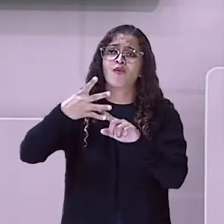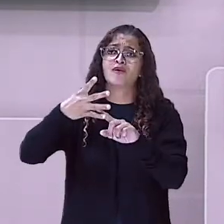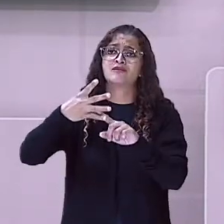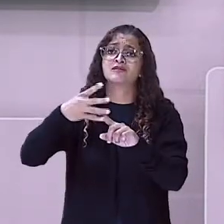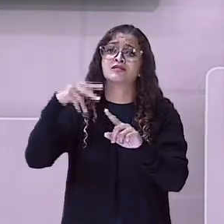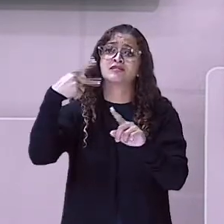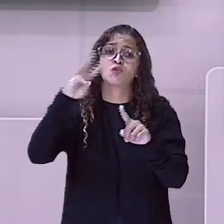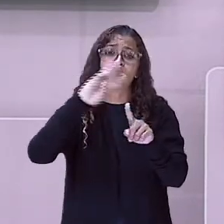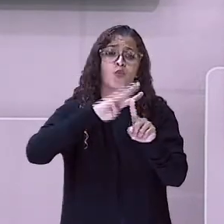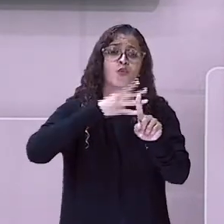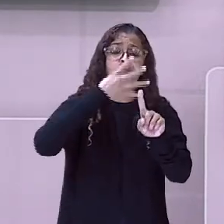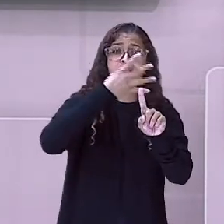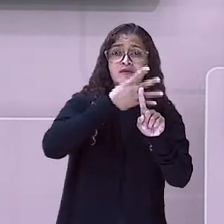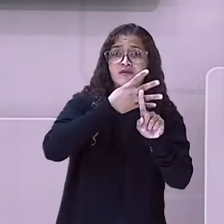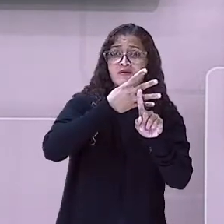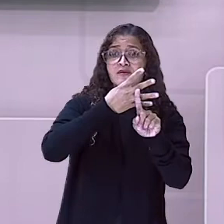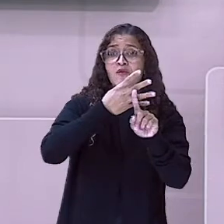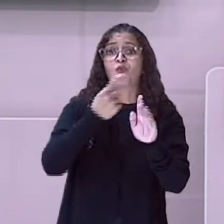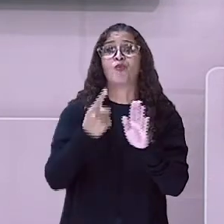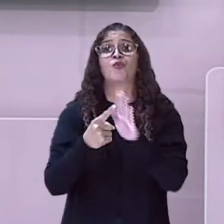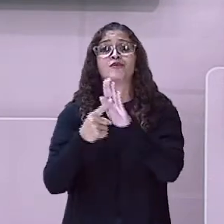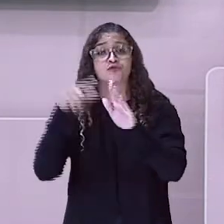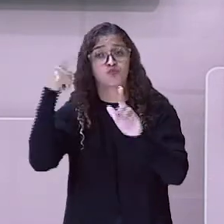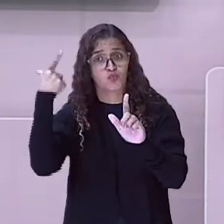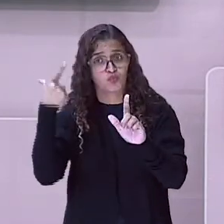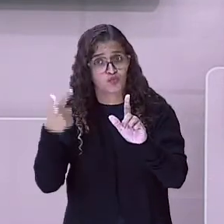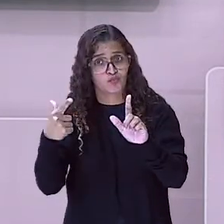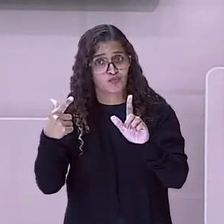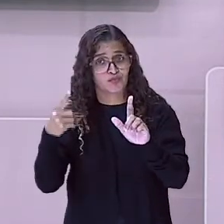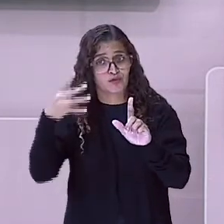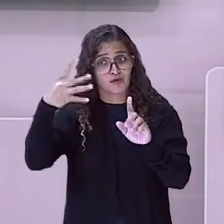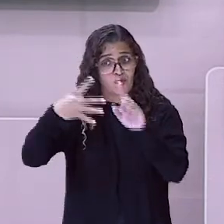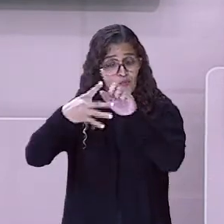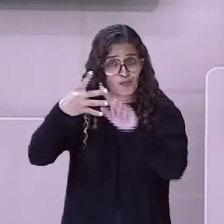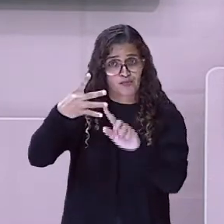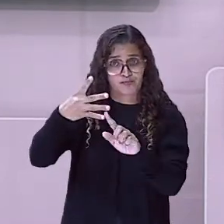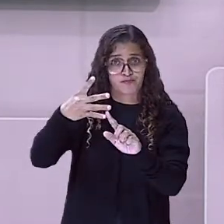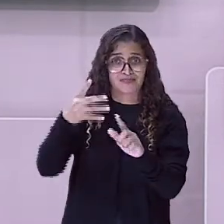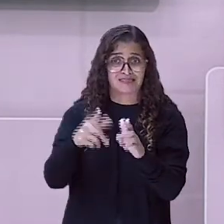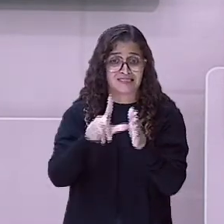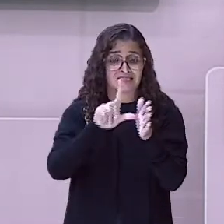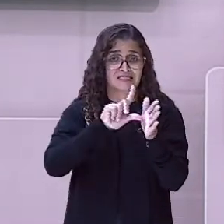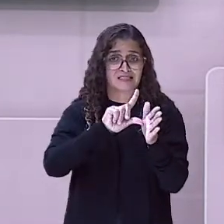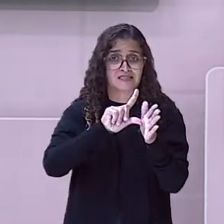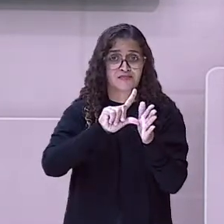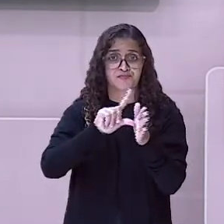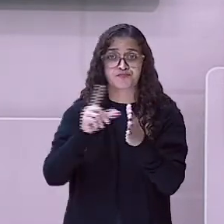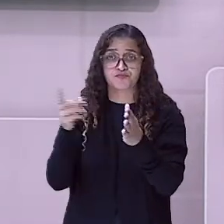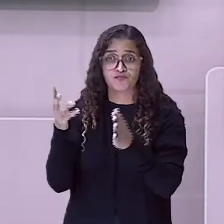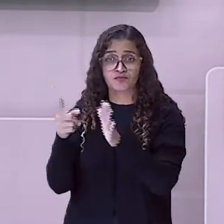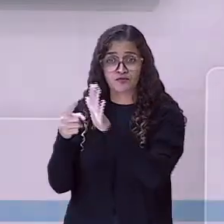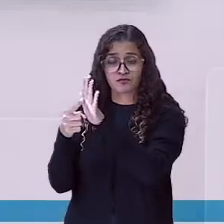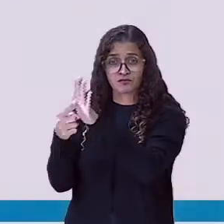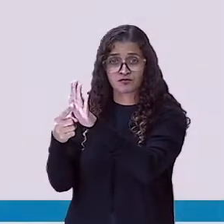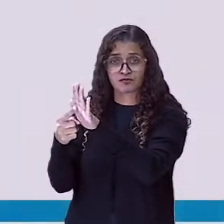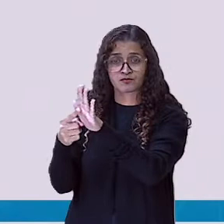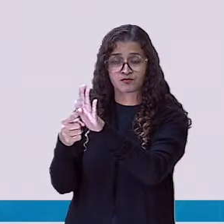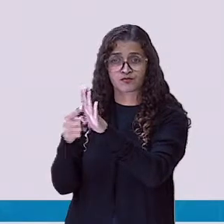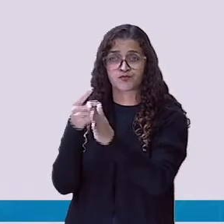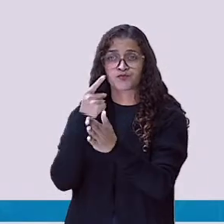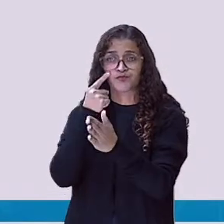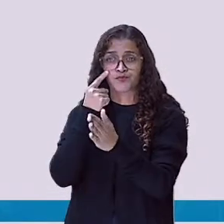quantas vezes? Mais uma vez. Então, eu tenho 4, não é isso? Vou fazer aqui embaixo para vocês,